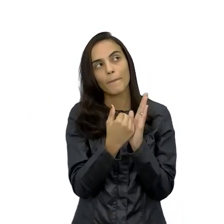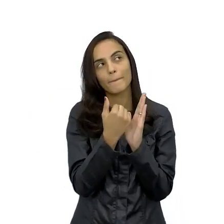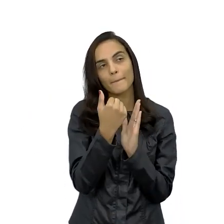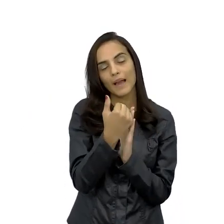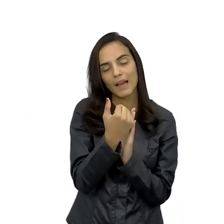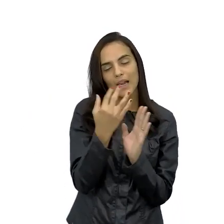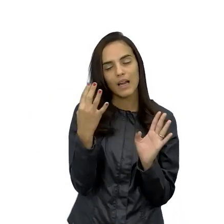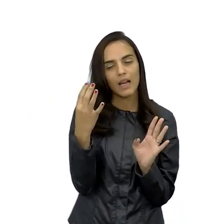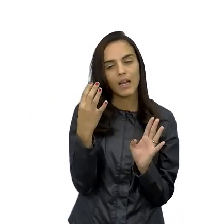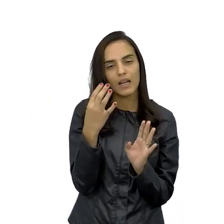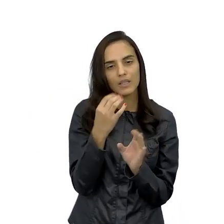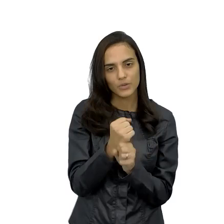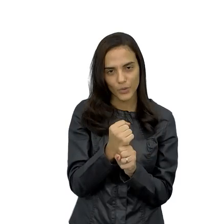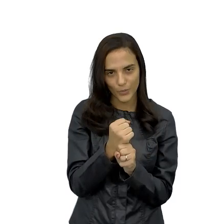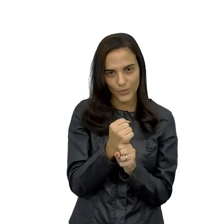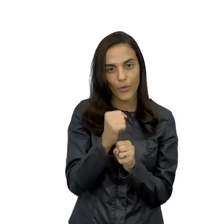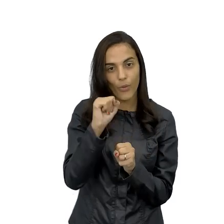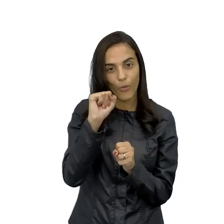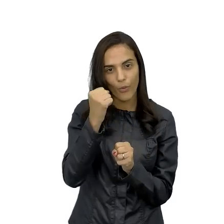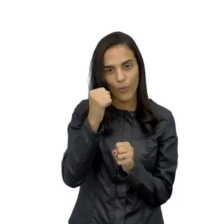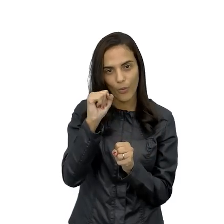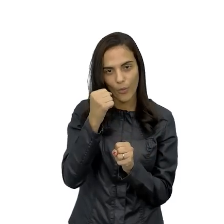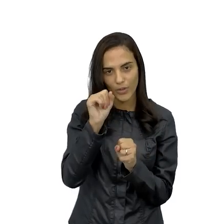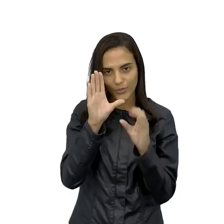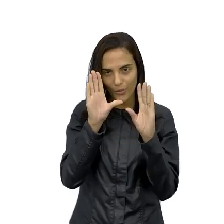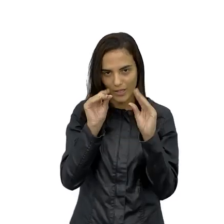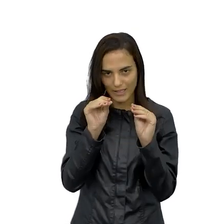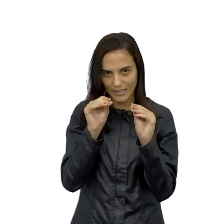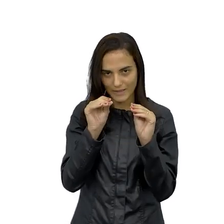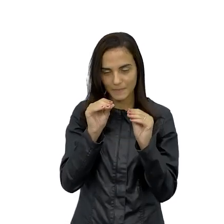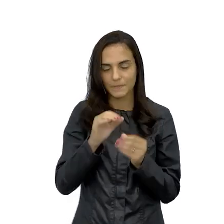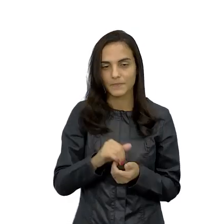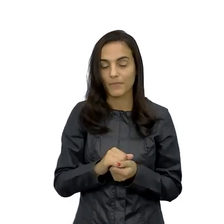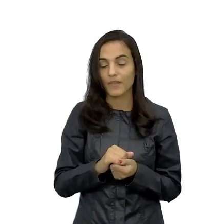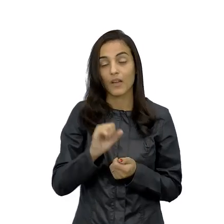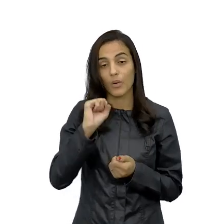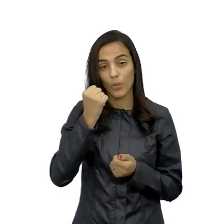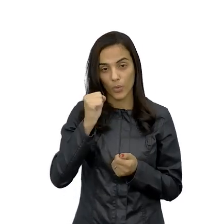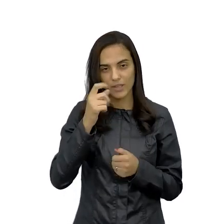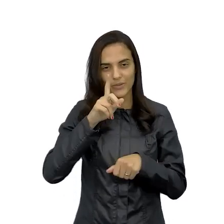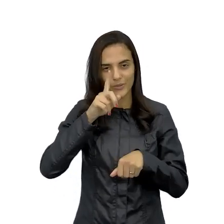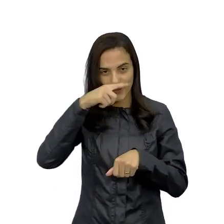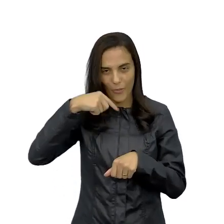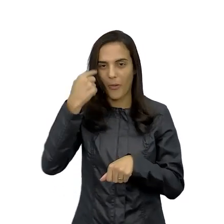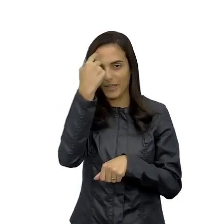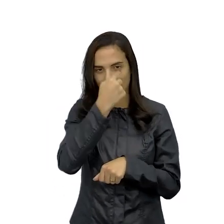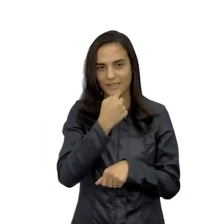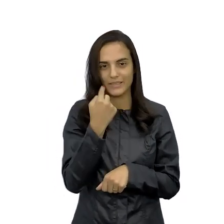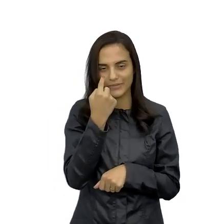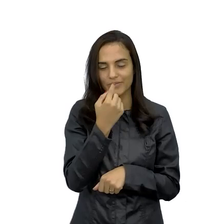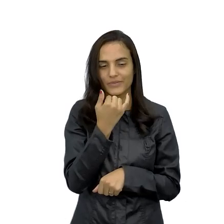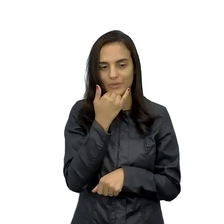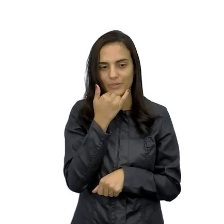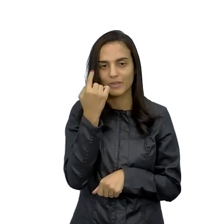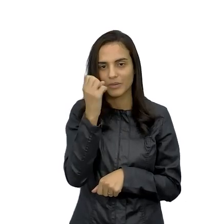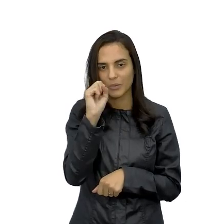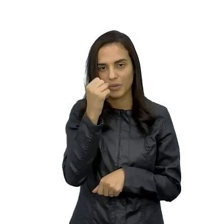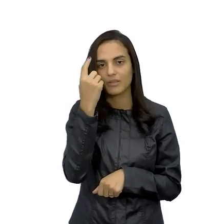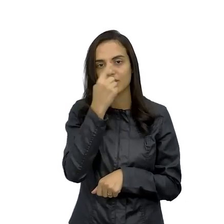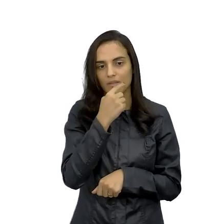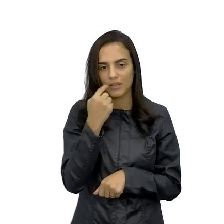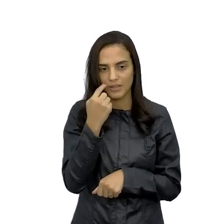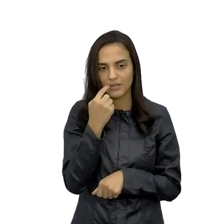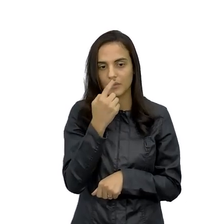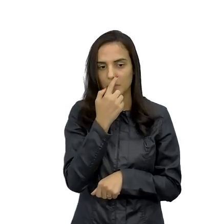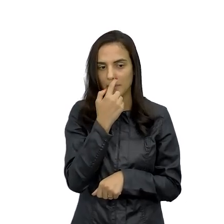minutos, ele me daria aí 8 horas. Ou seja, eu vou fazer esse percurso